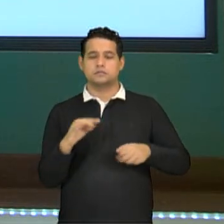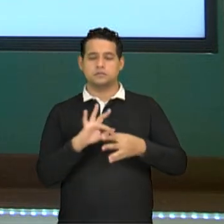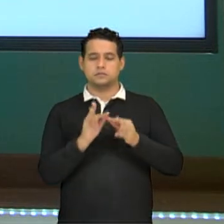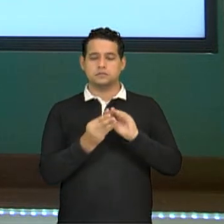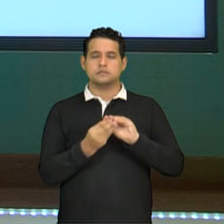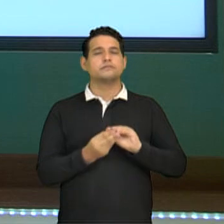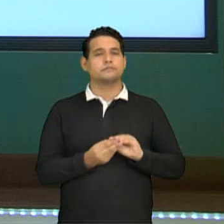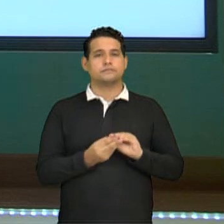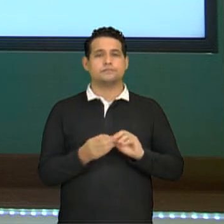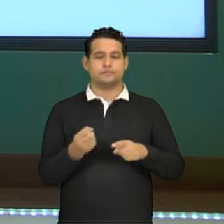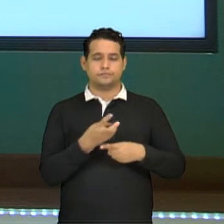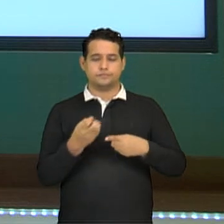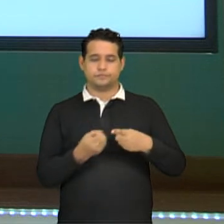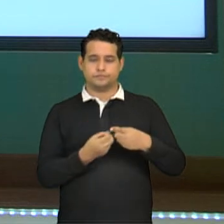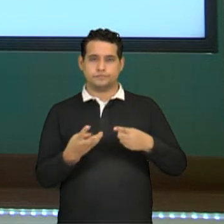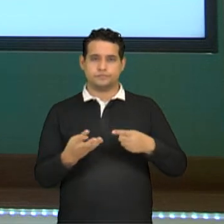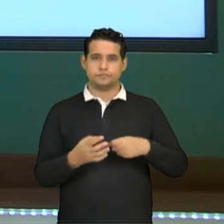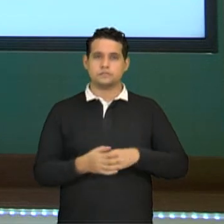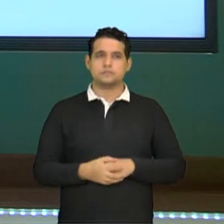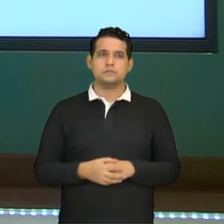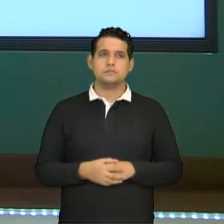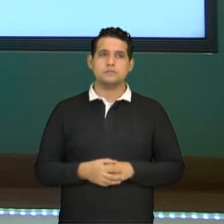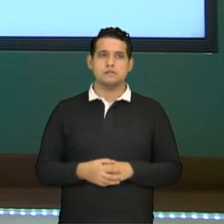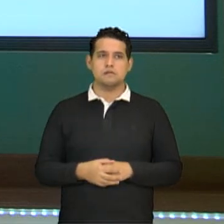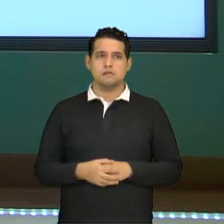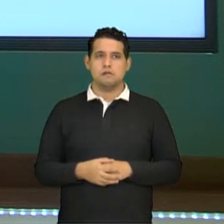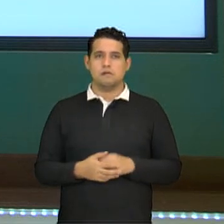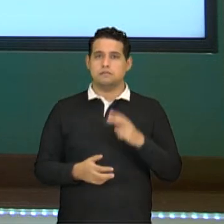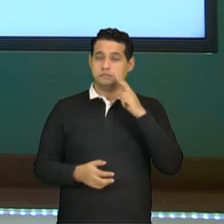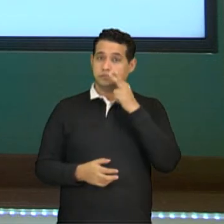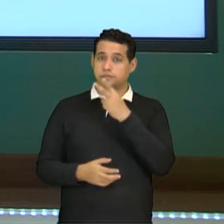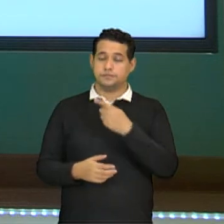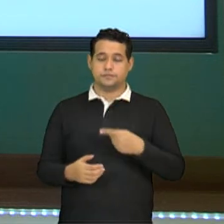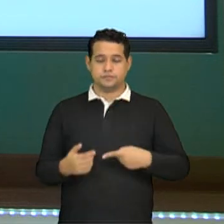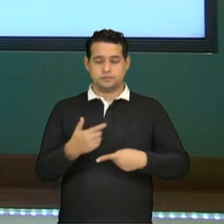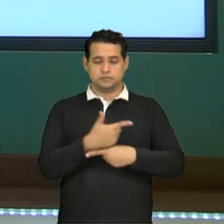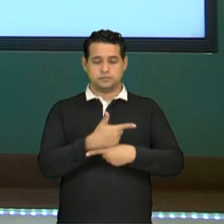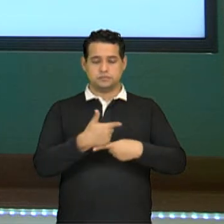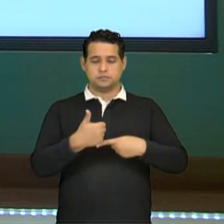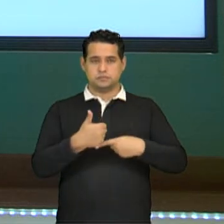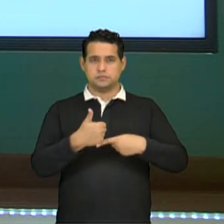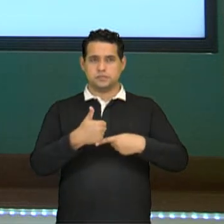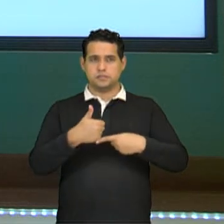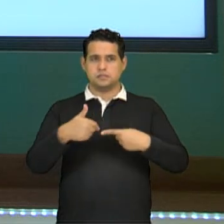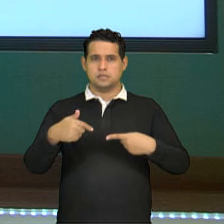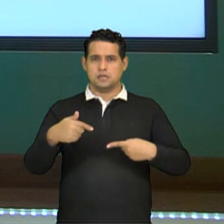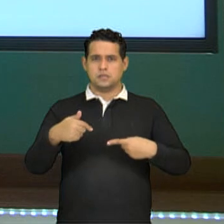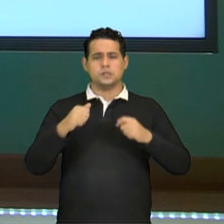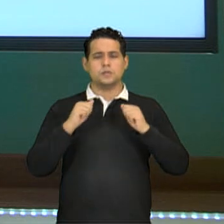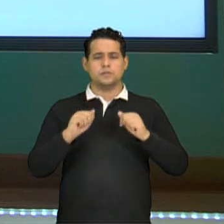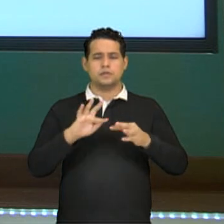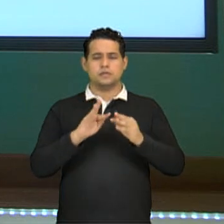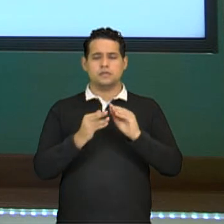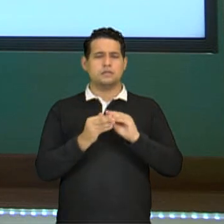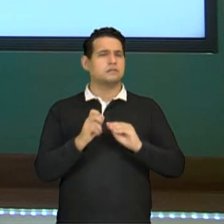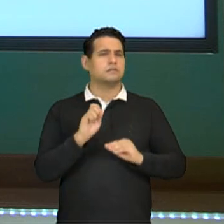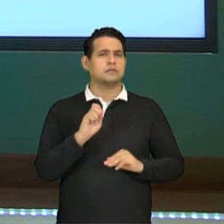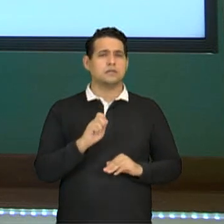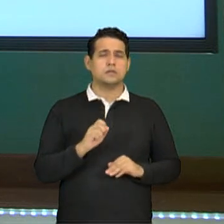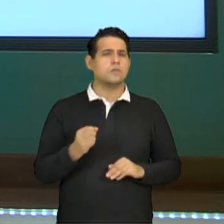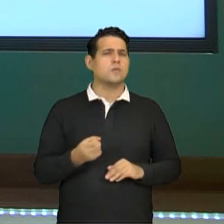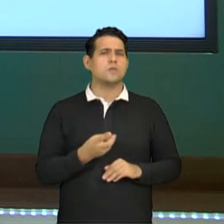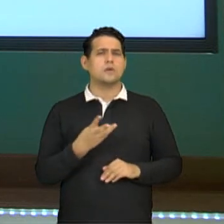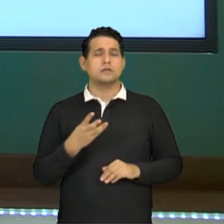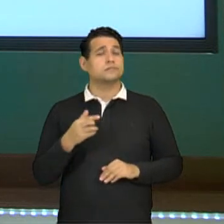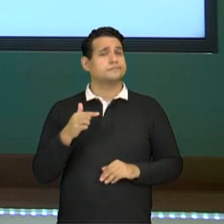simplificamos as frações, certo? Bom, olha lá, 21 e 7, eu posso simplificar por